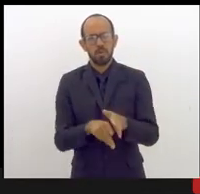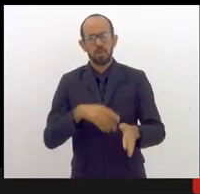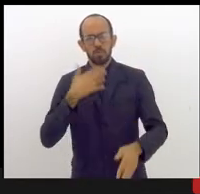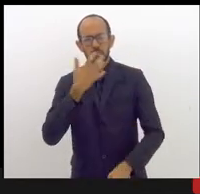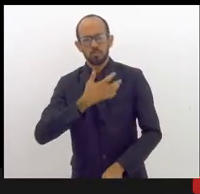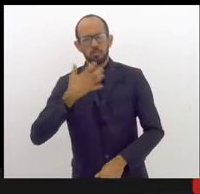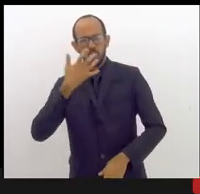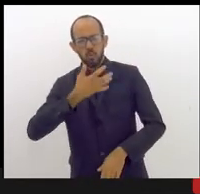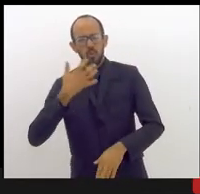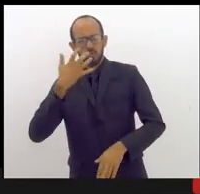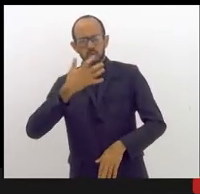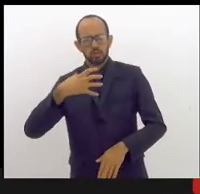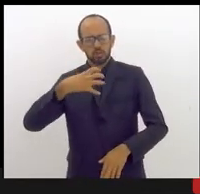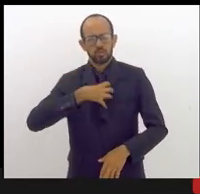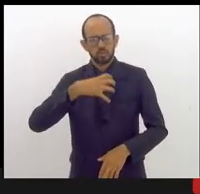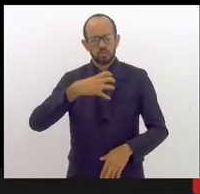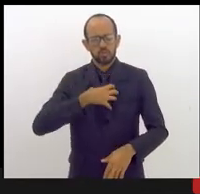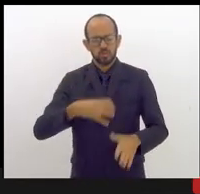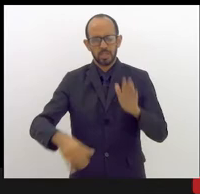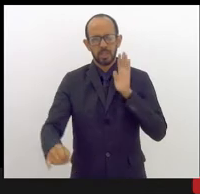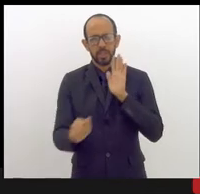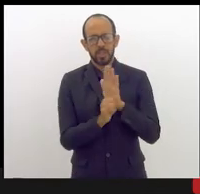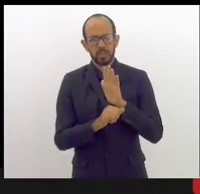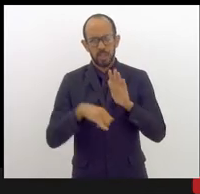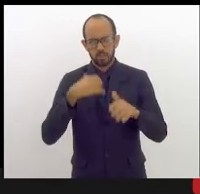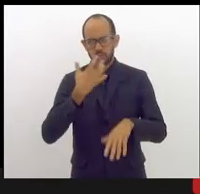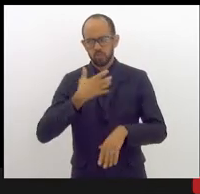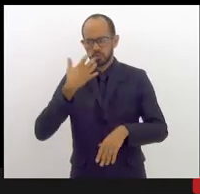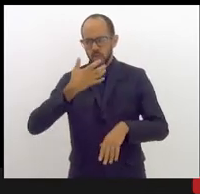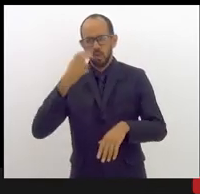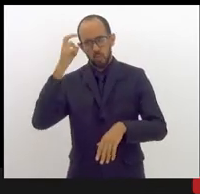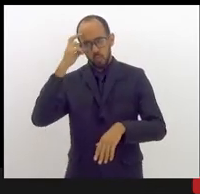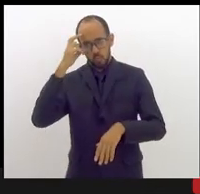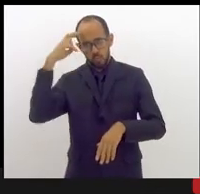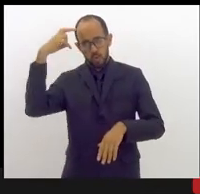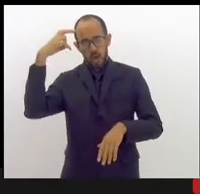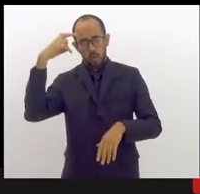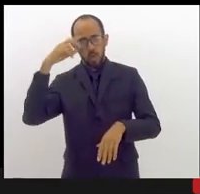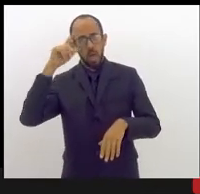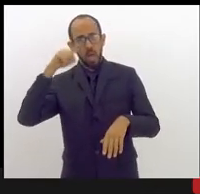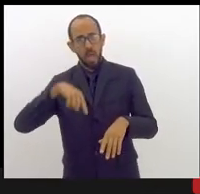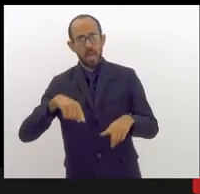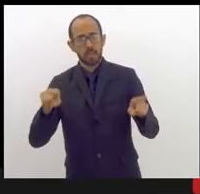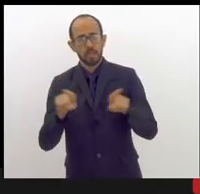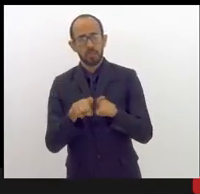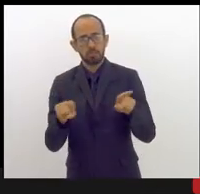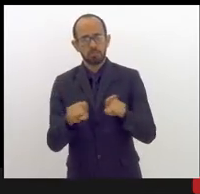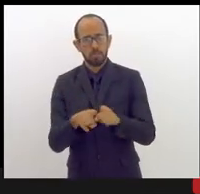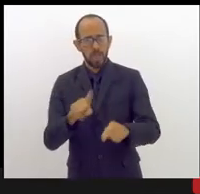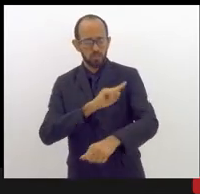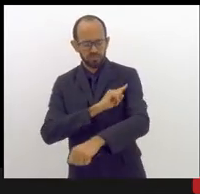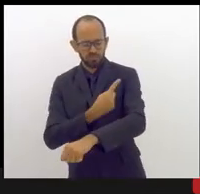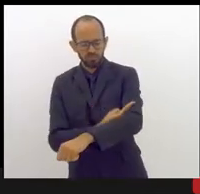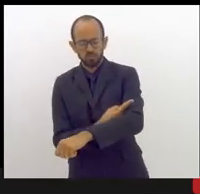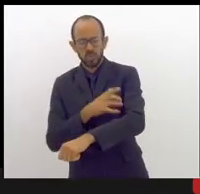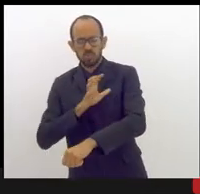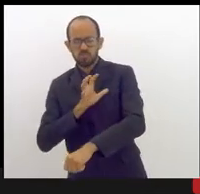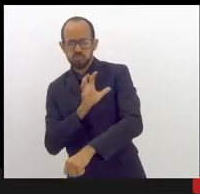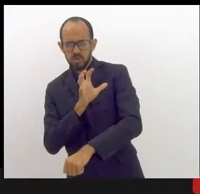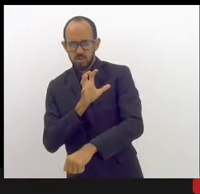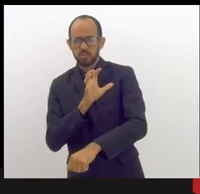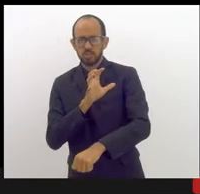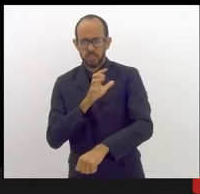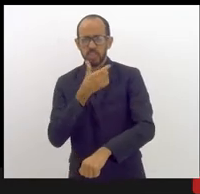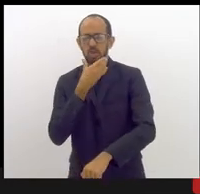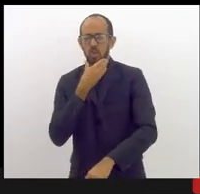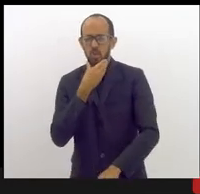personalidade cultural Mas é uma questão poderosa de ser Negro do ser negro e